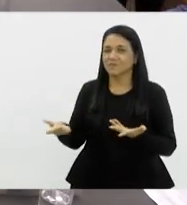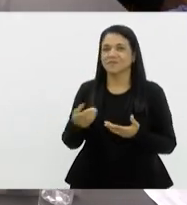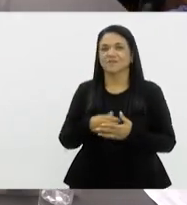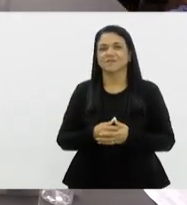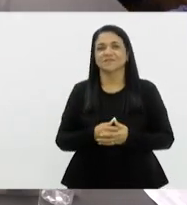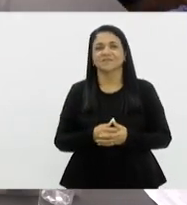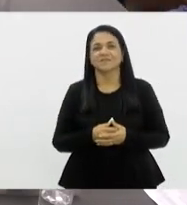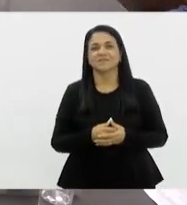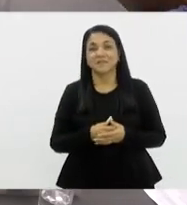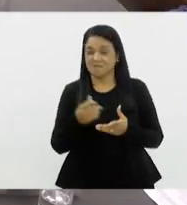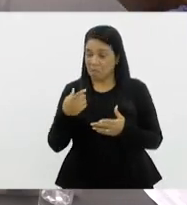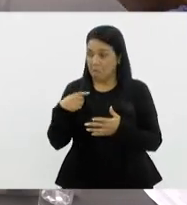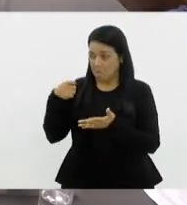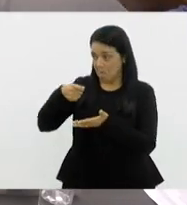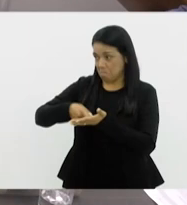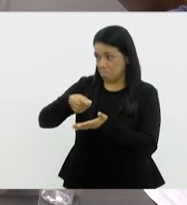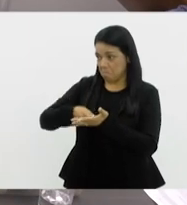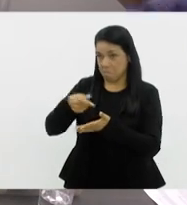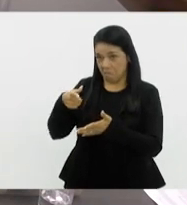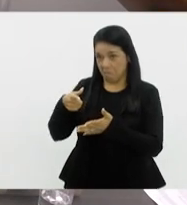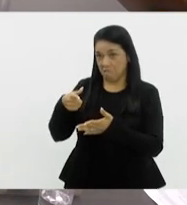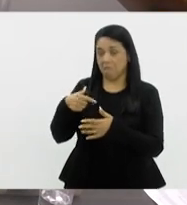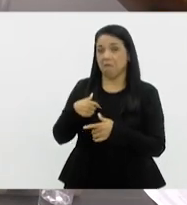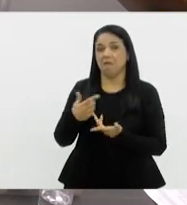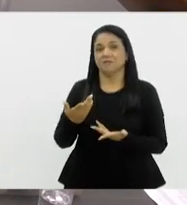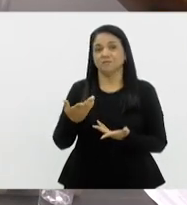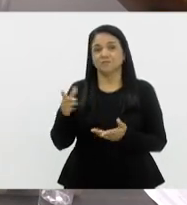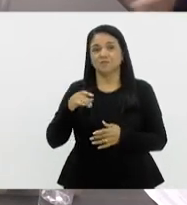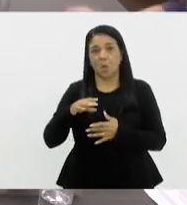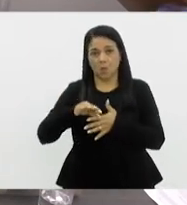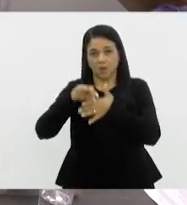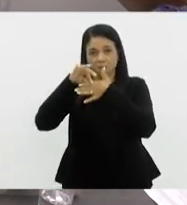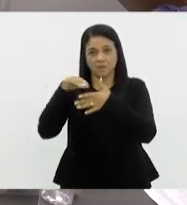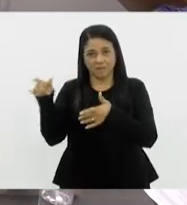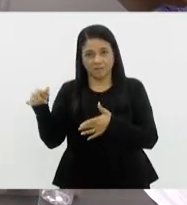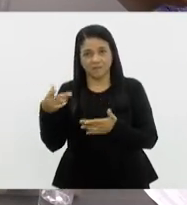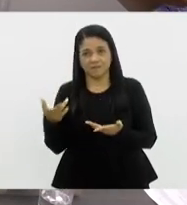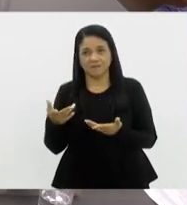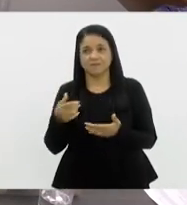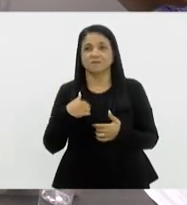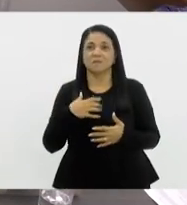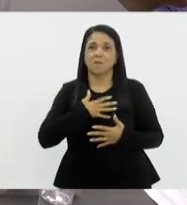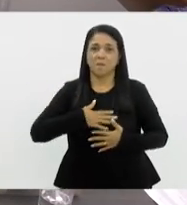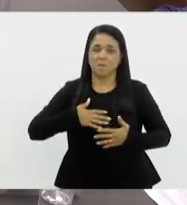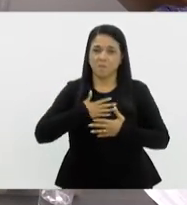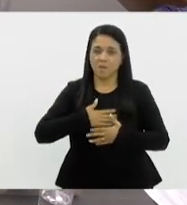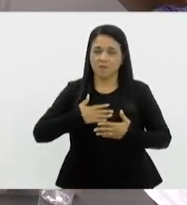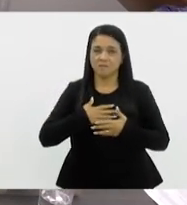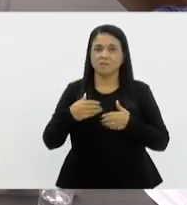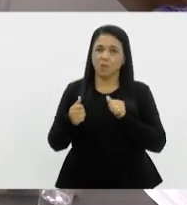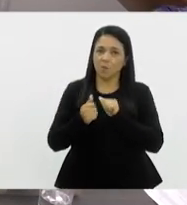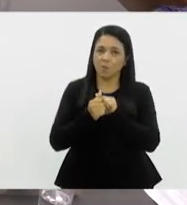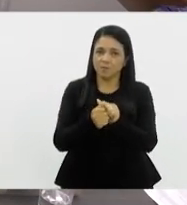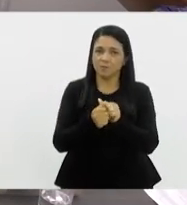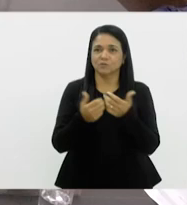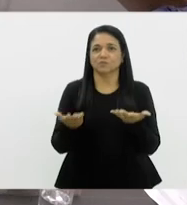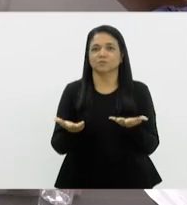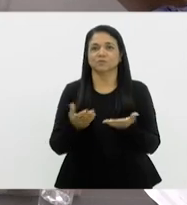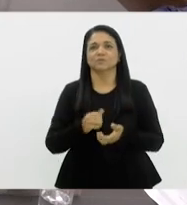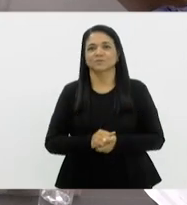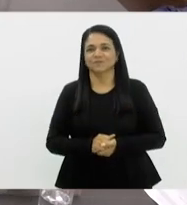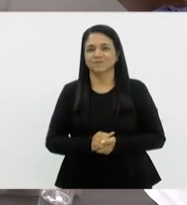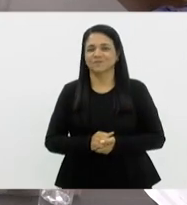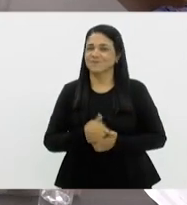Tomando a bronca do seu líder. Merecida. Merecida. Nos deu o prazer da sua companhia.